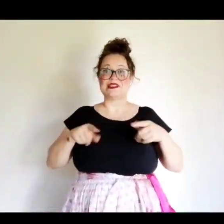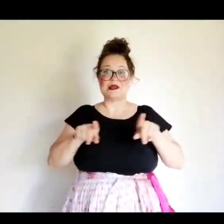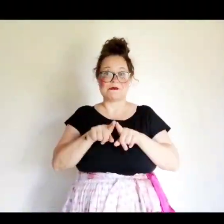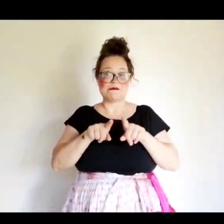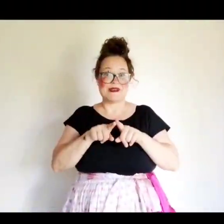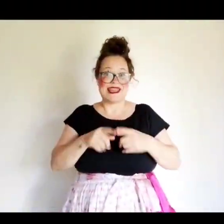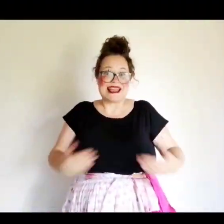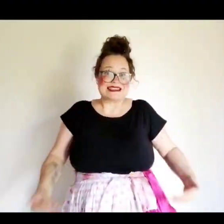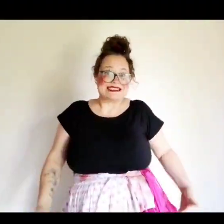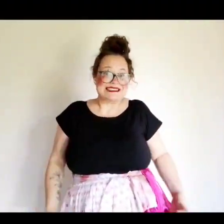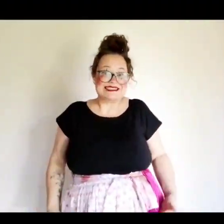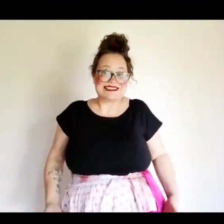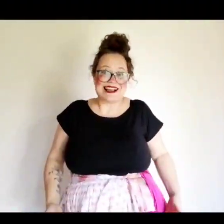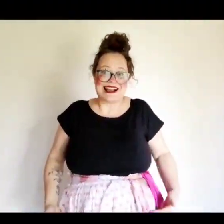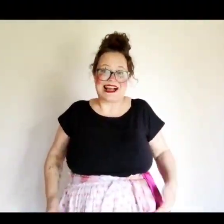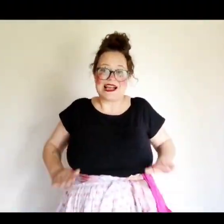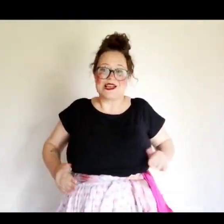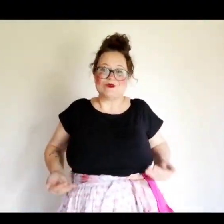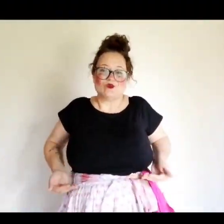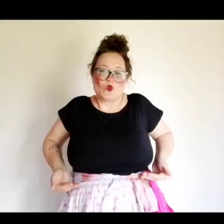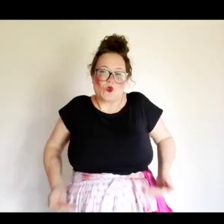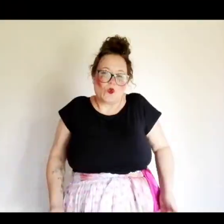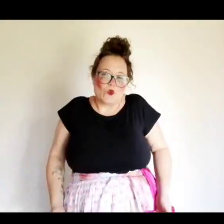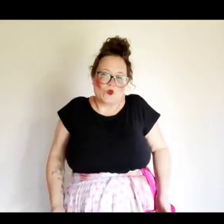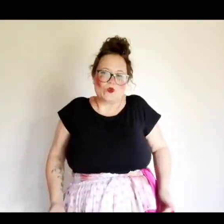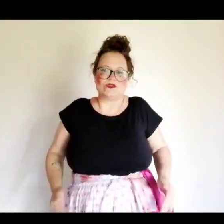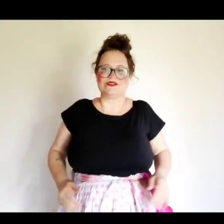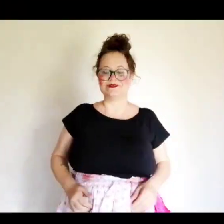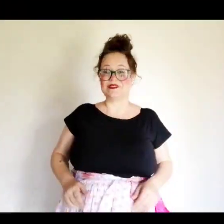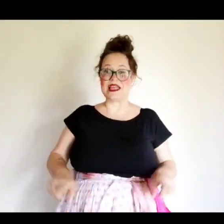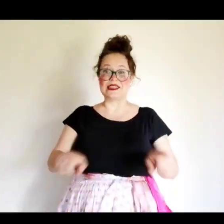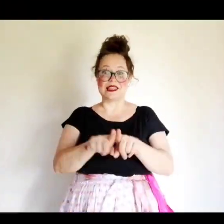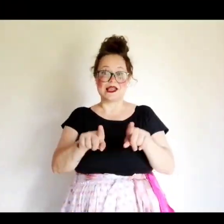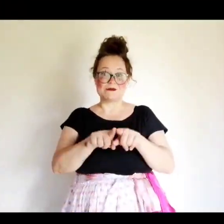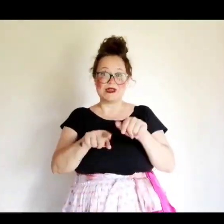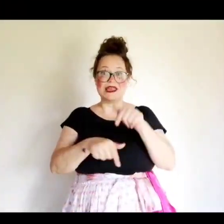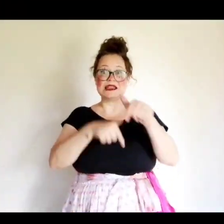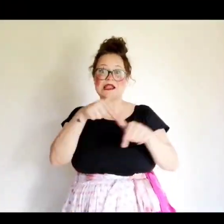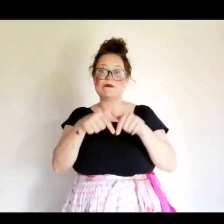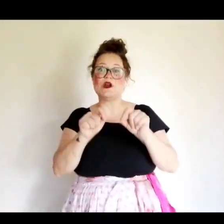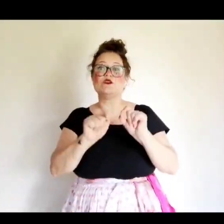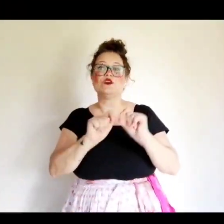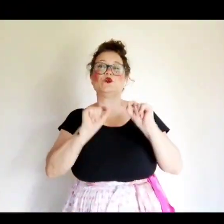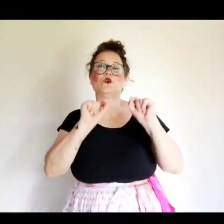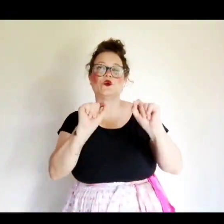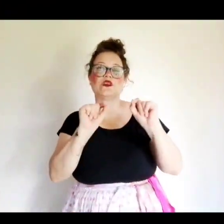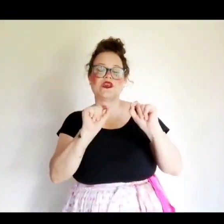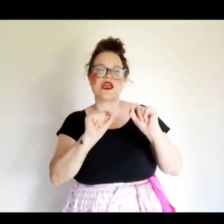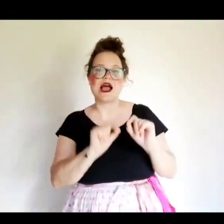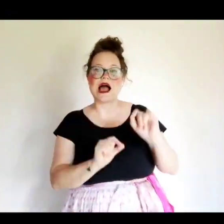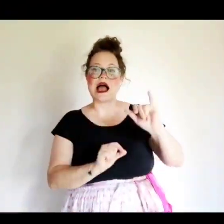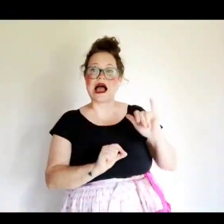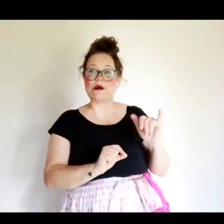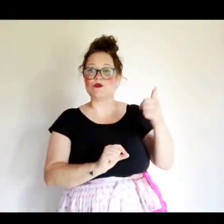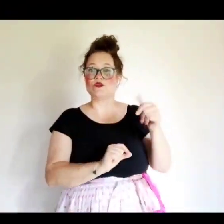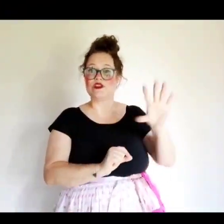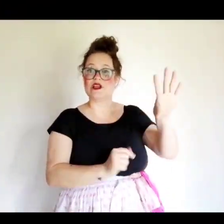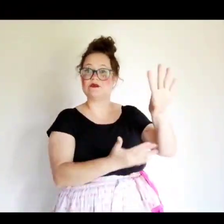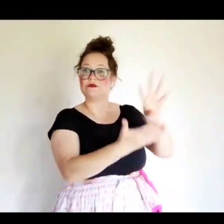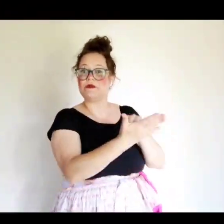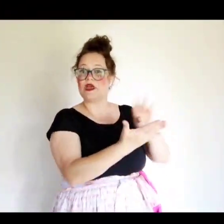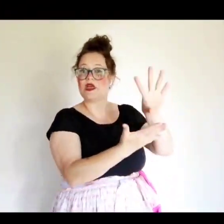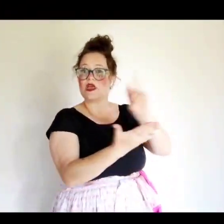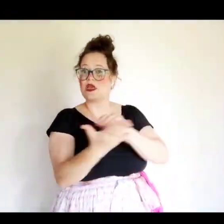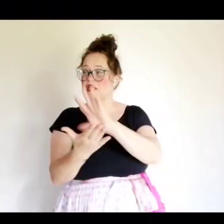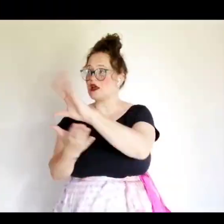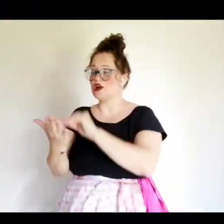ficou curta, né? E a gente também fez um trabalho de reaproveitar, porque aqui na Pequenina a gente reaproveita coisas.